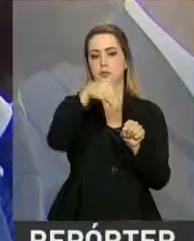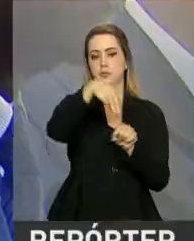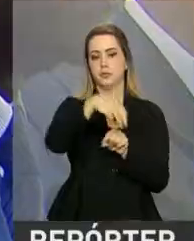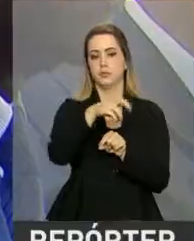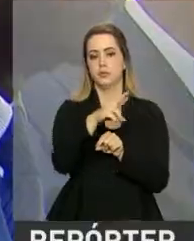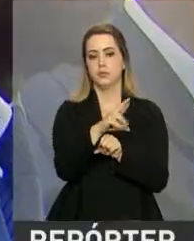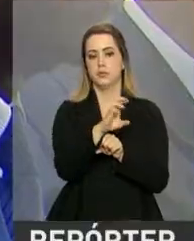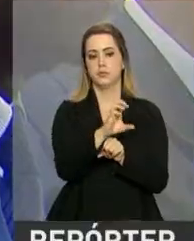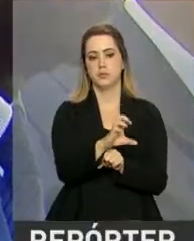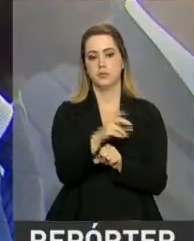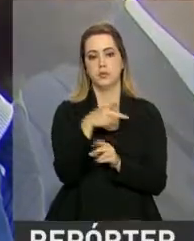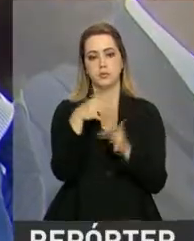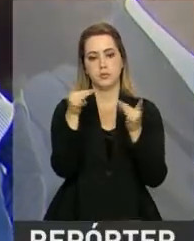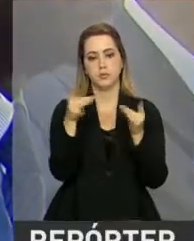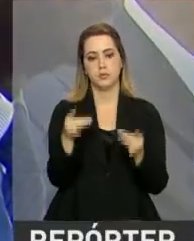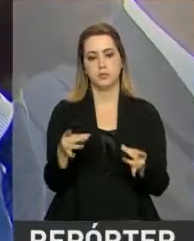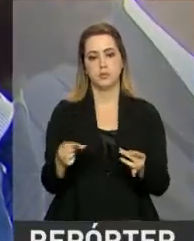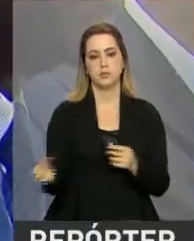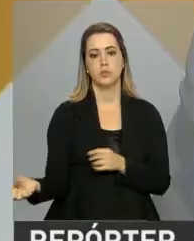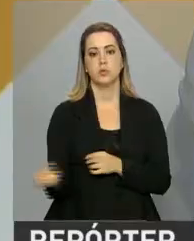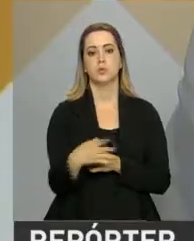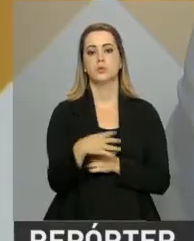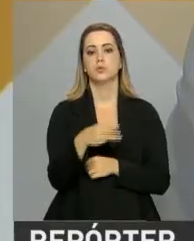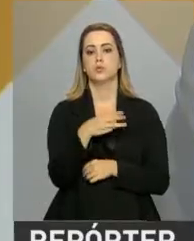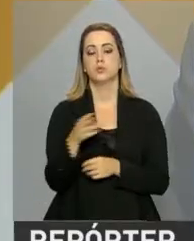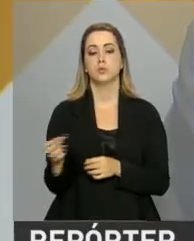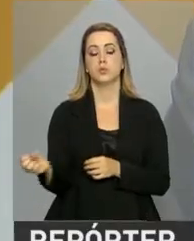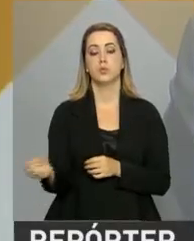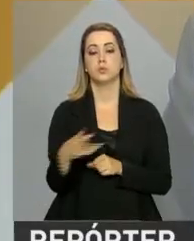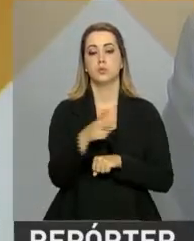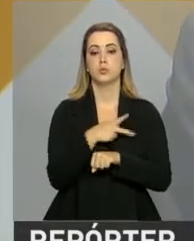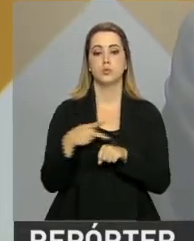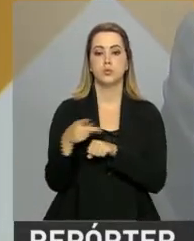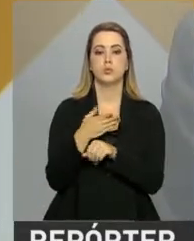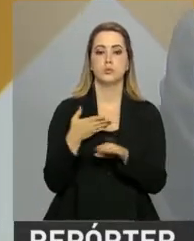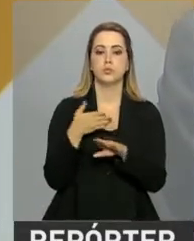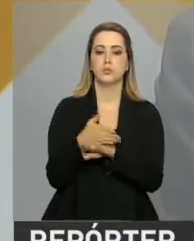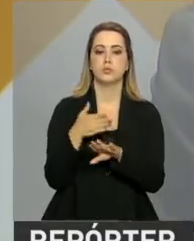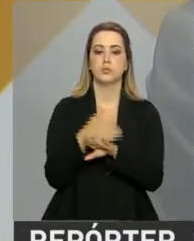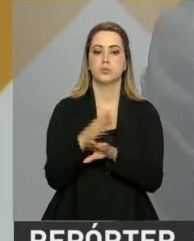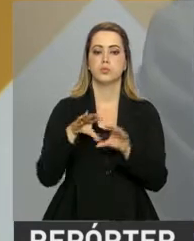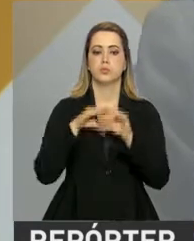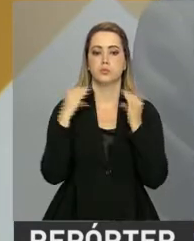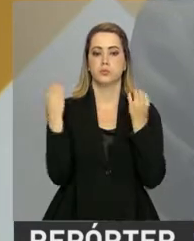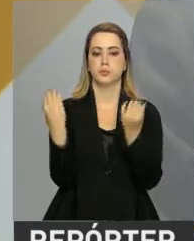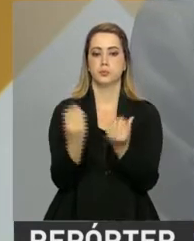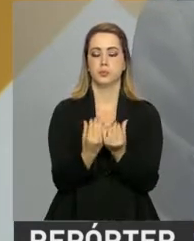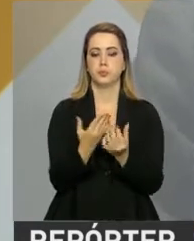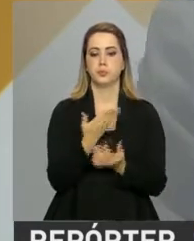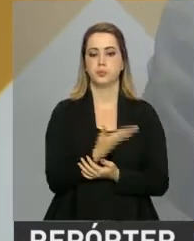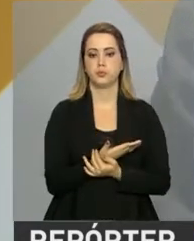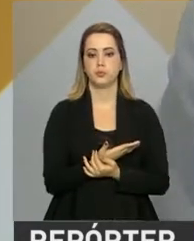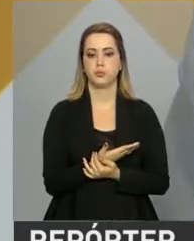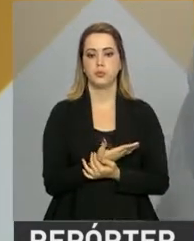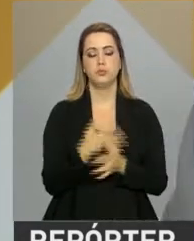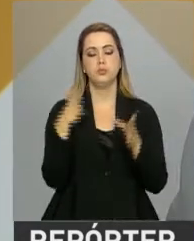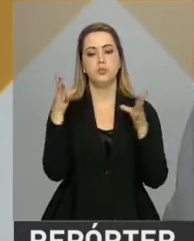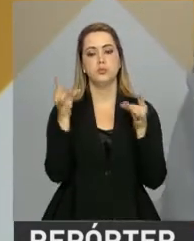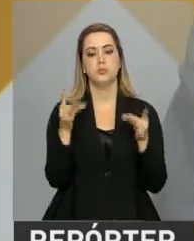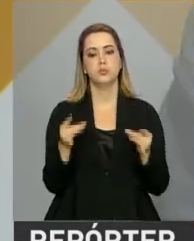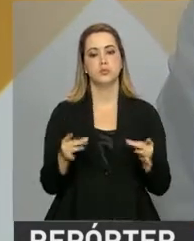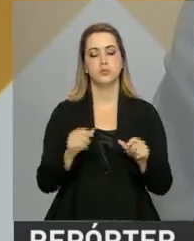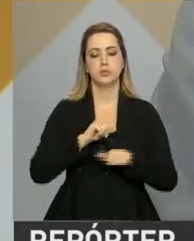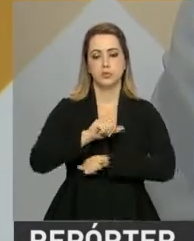resultados a entrada de novos membros do grupo do estoque a renovação da vocação global da cplp